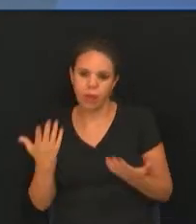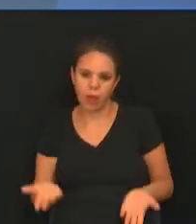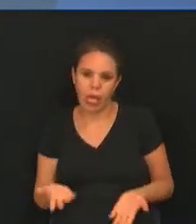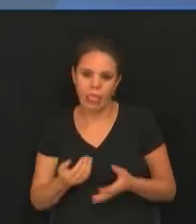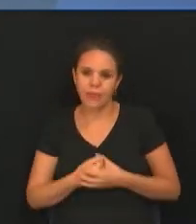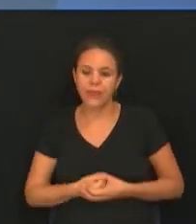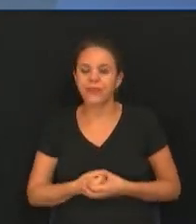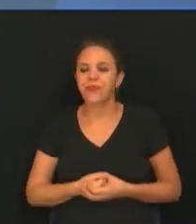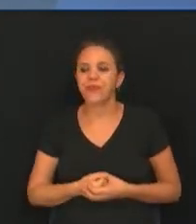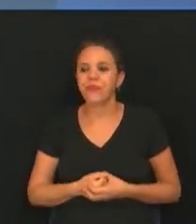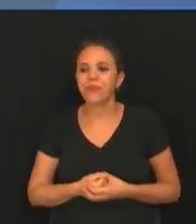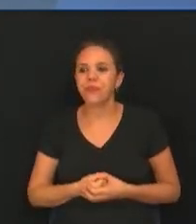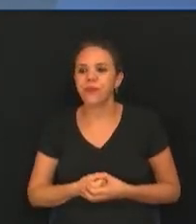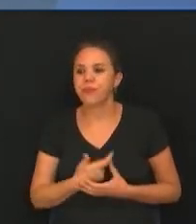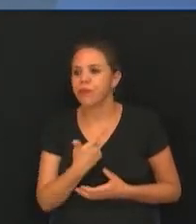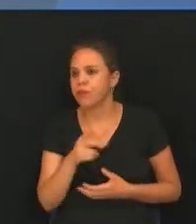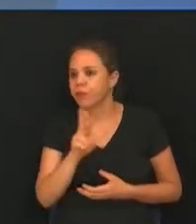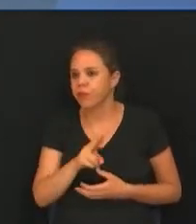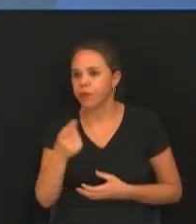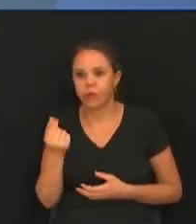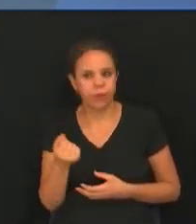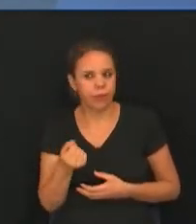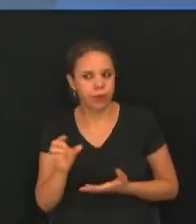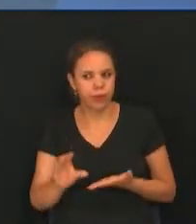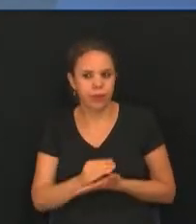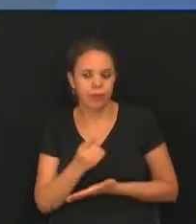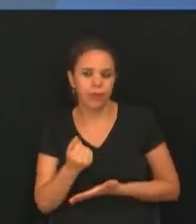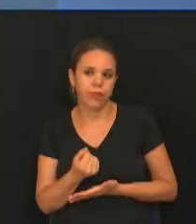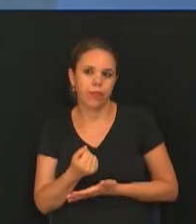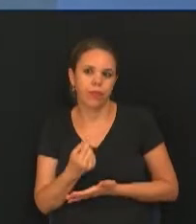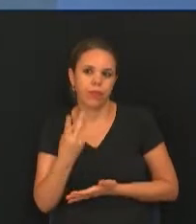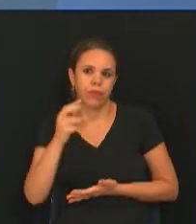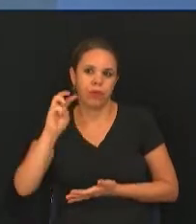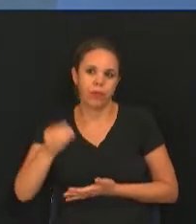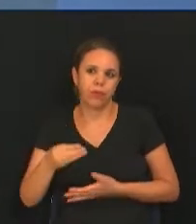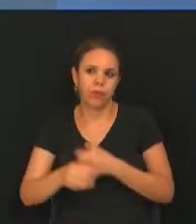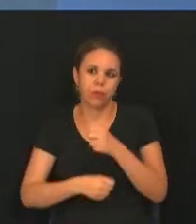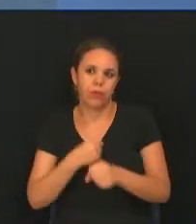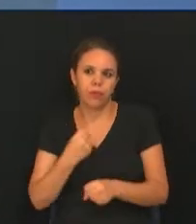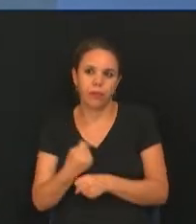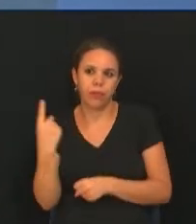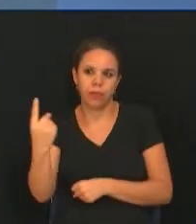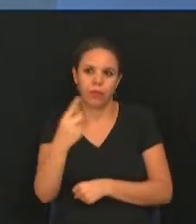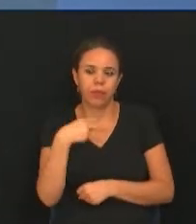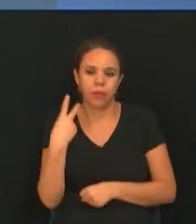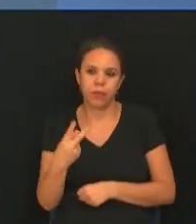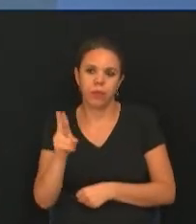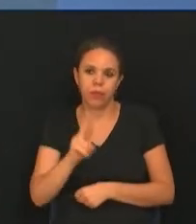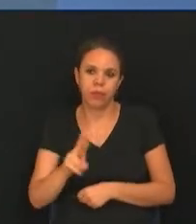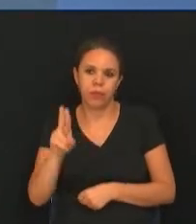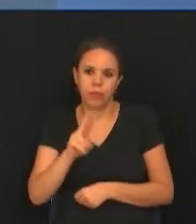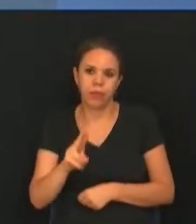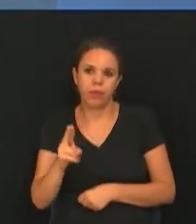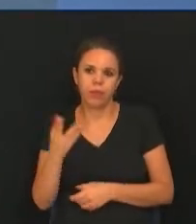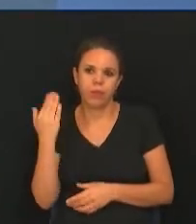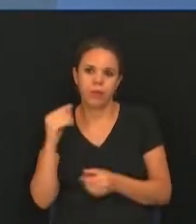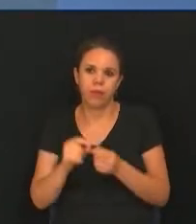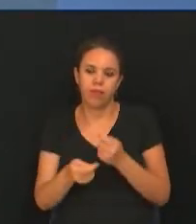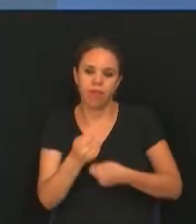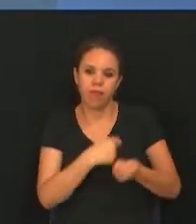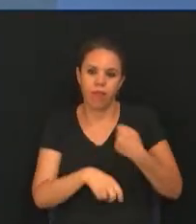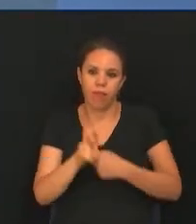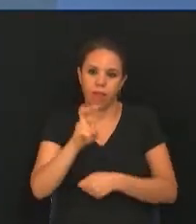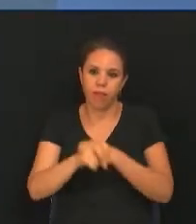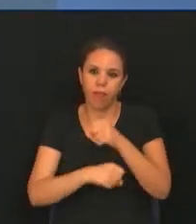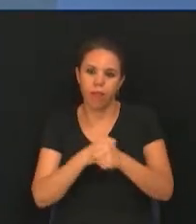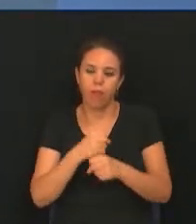e que ao não utilizarmos também essas emendas, que são 2 milhões por ano para cada vereador, nós estaremos economizando R$5